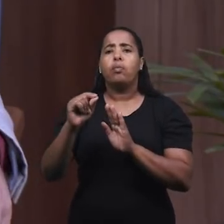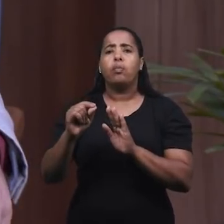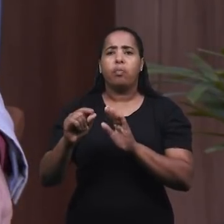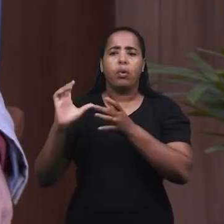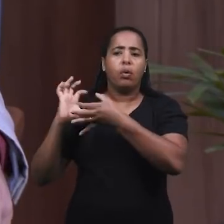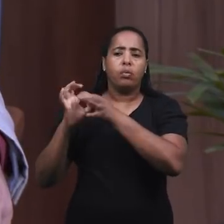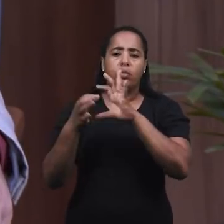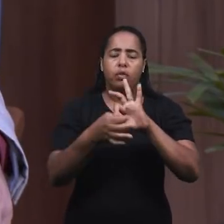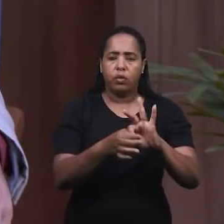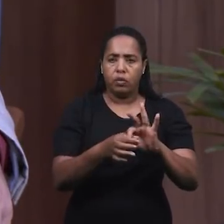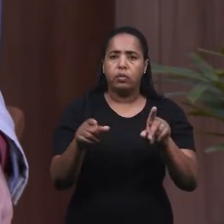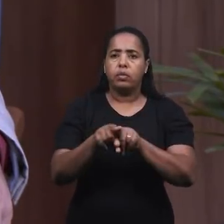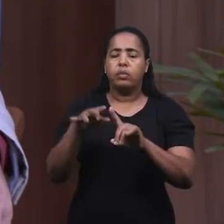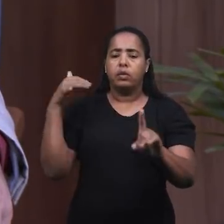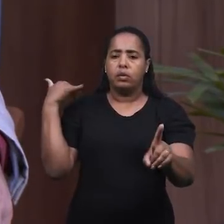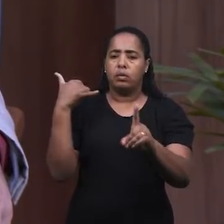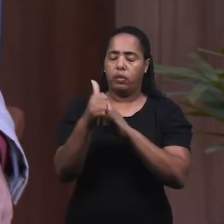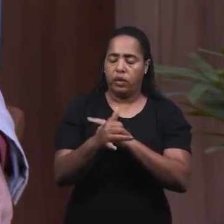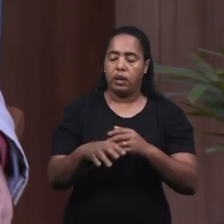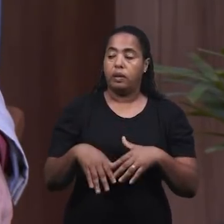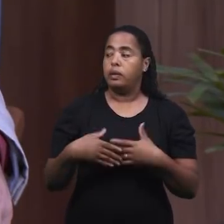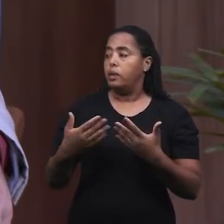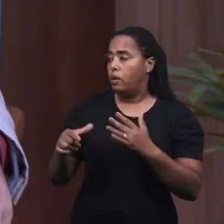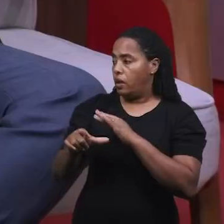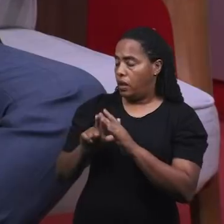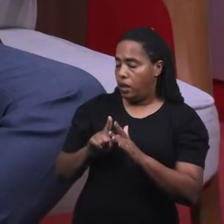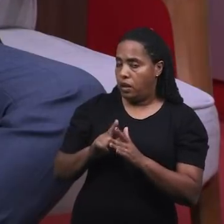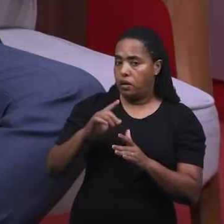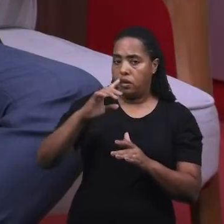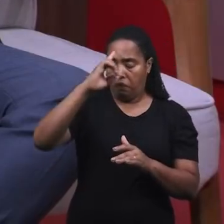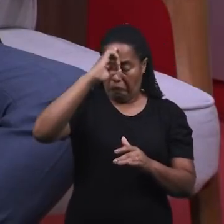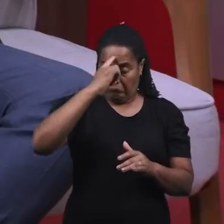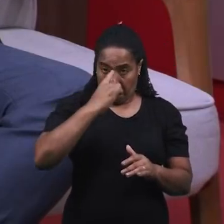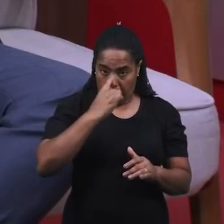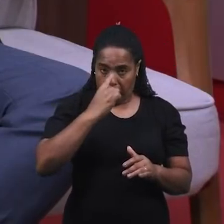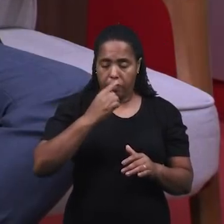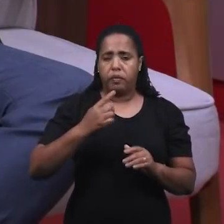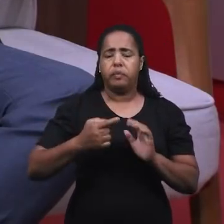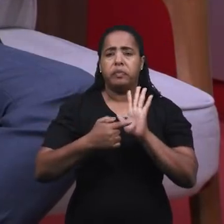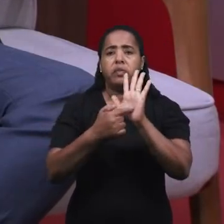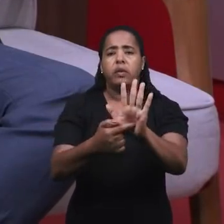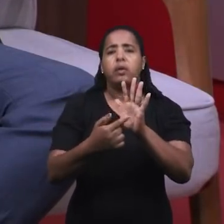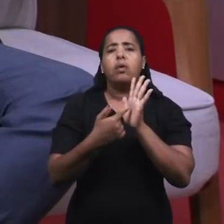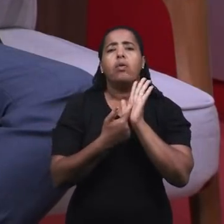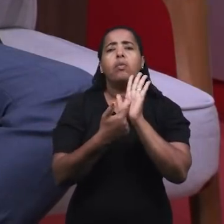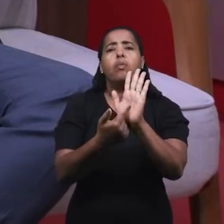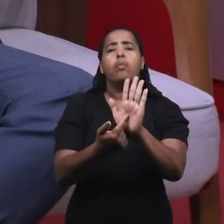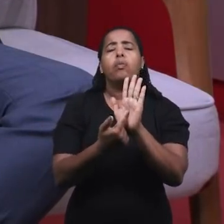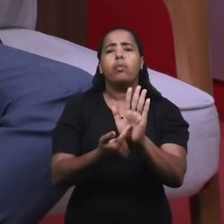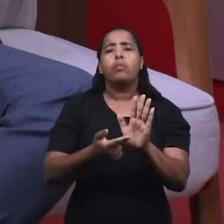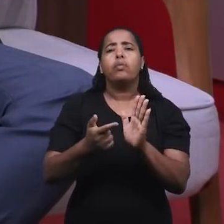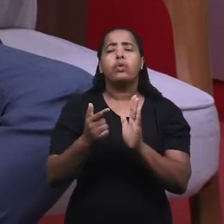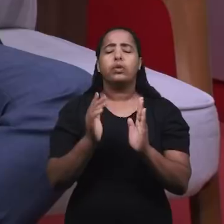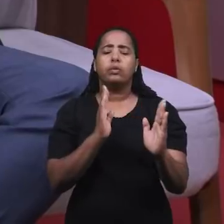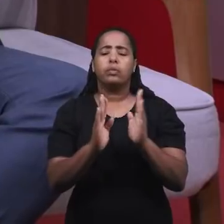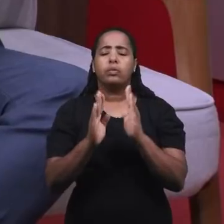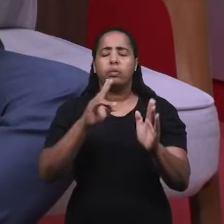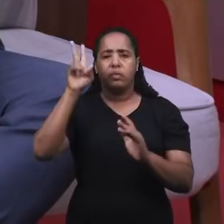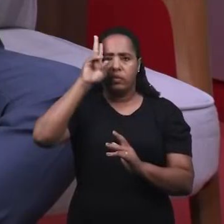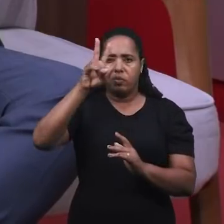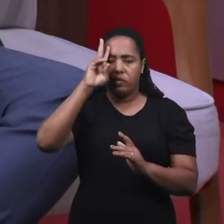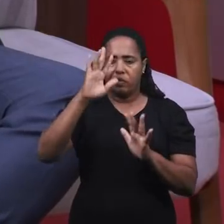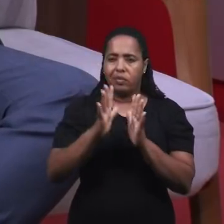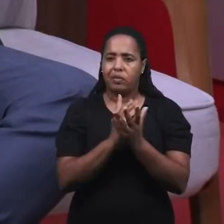profética. Até antes do Daniel falar, só complementando essa parte histórica, a Bíblia diz que ele